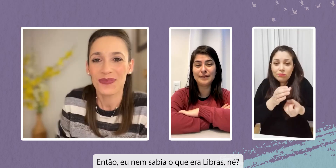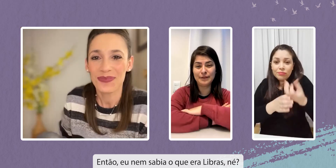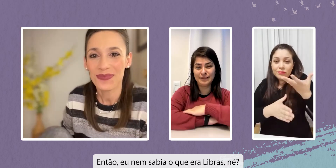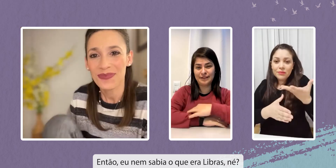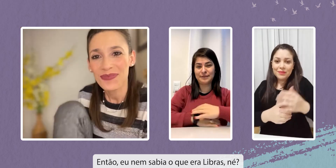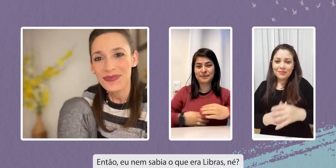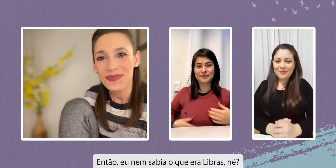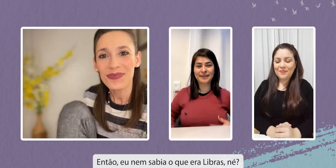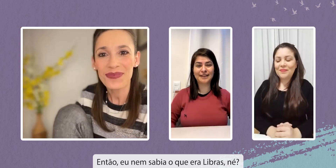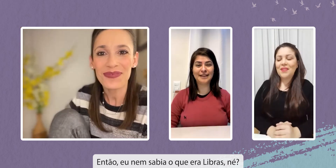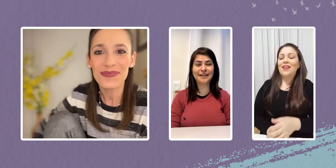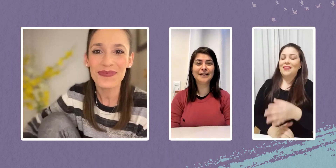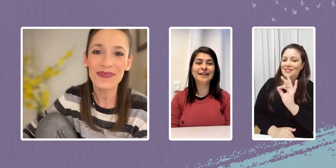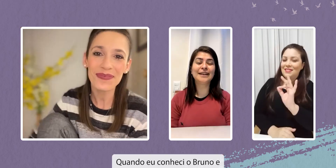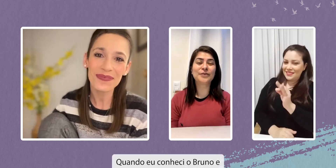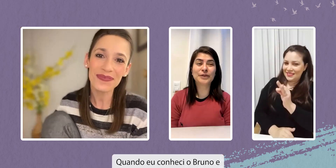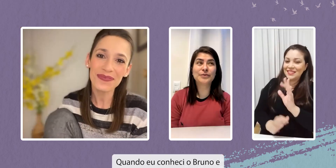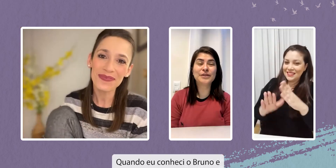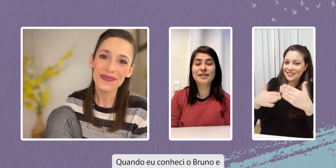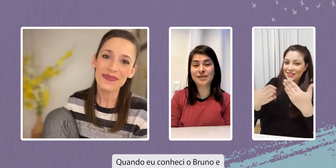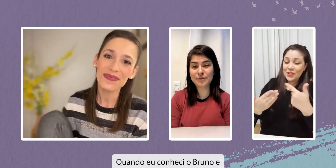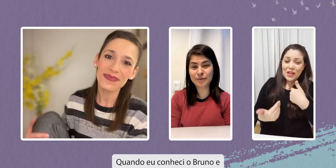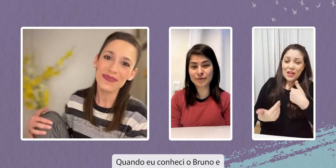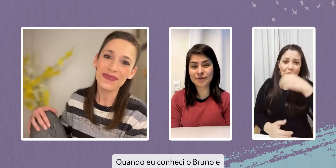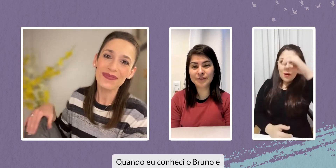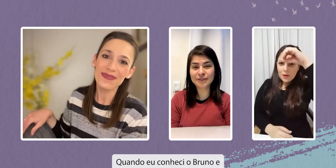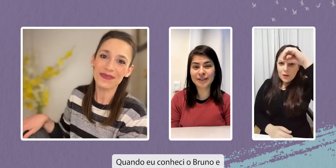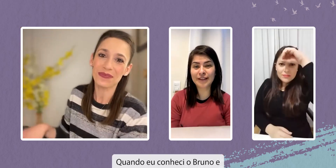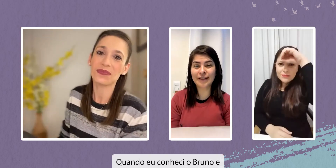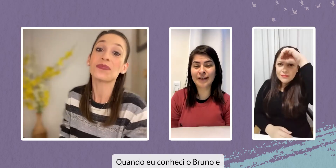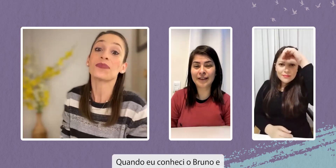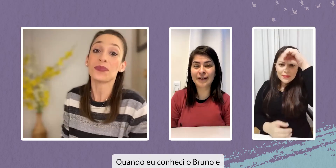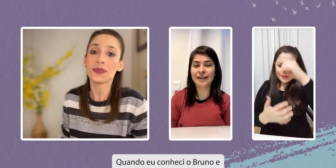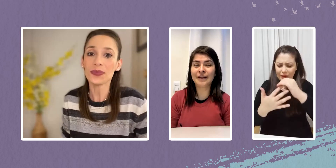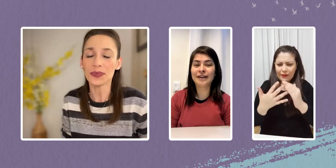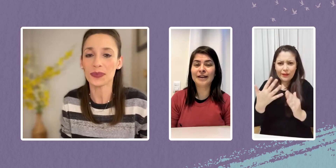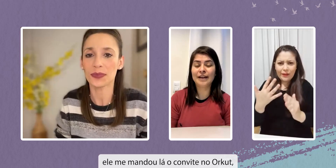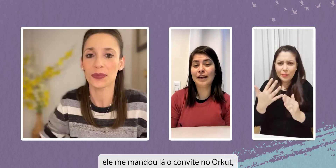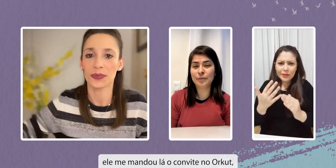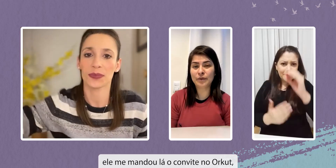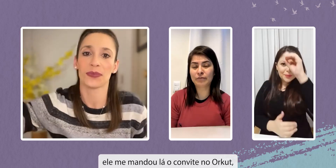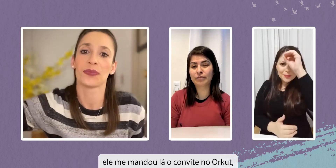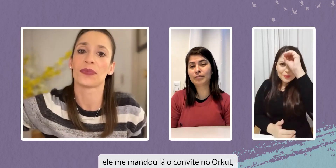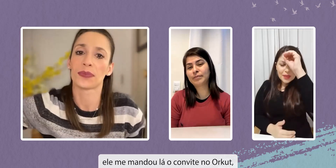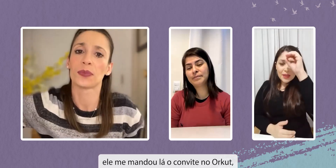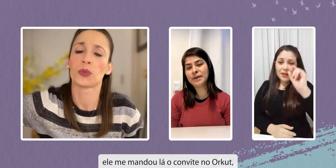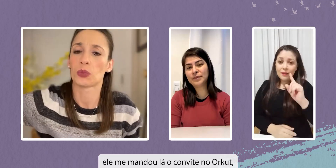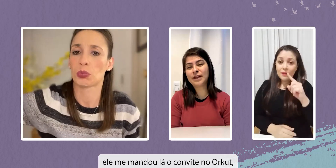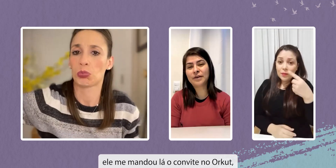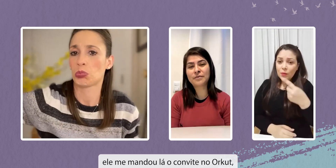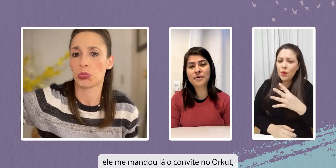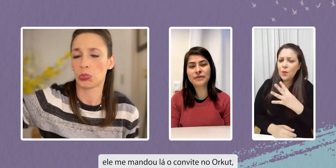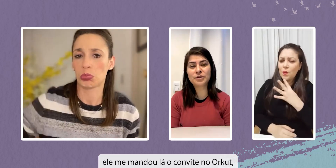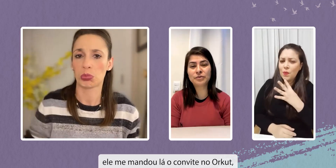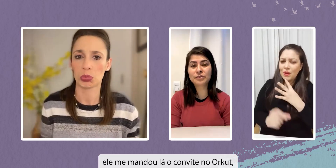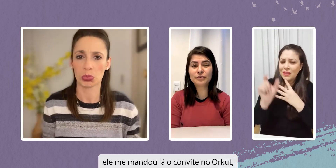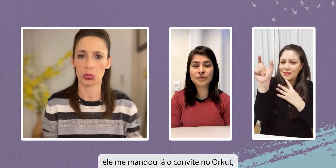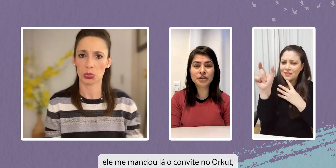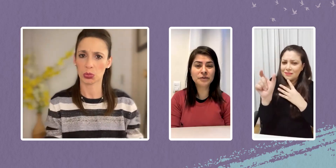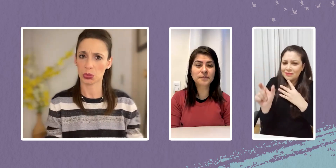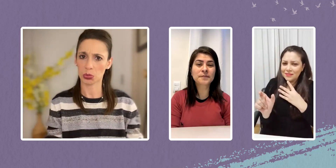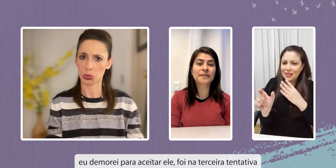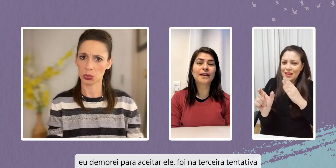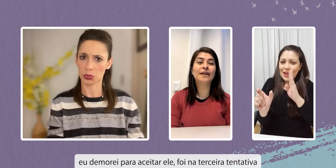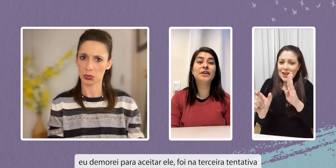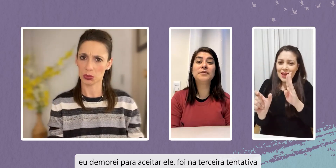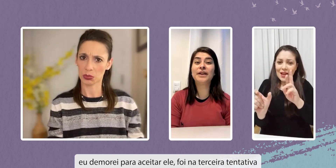era Libras, né? Quando eu conheci o Bruno, ele me mandou lá o convite no